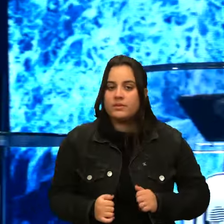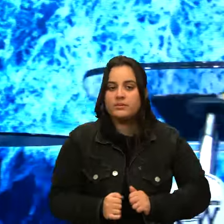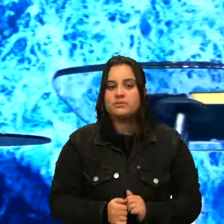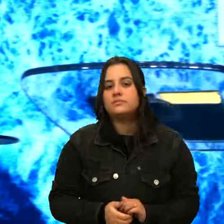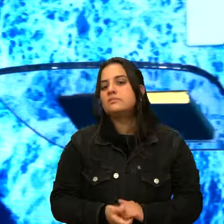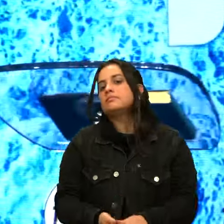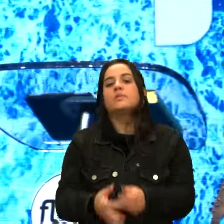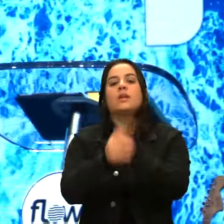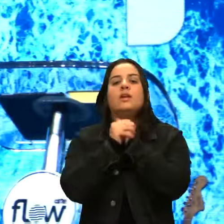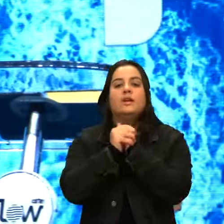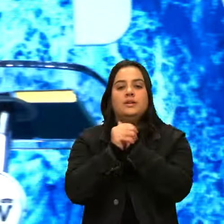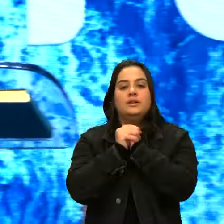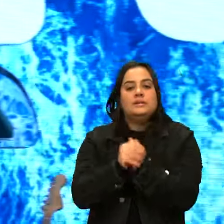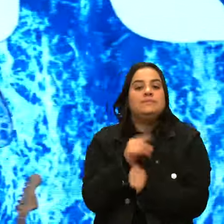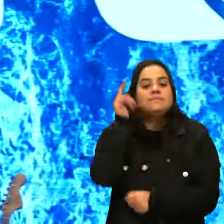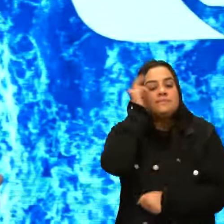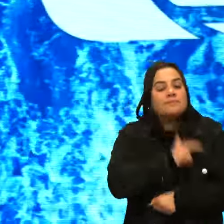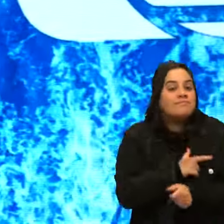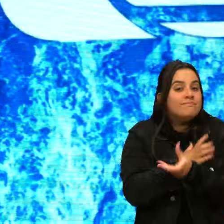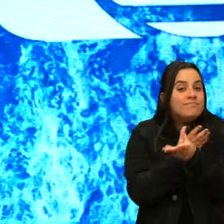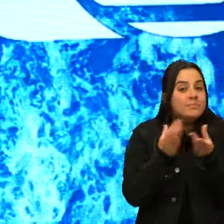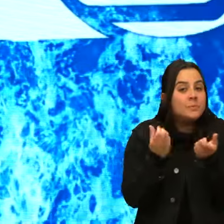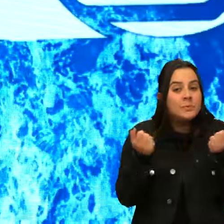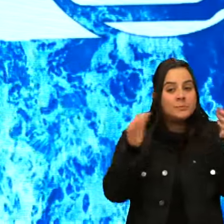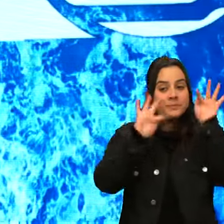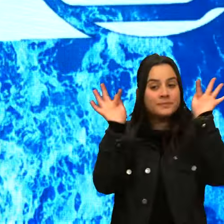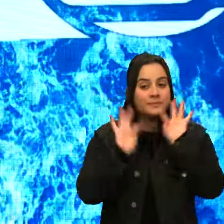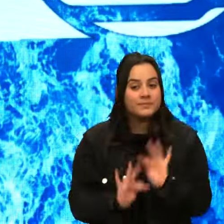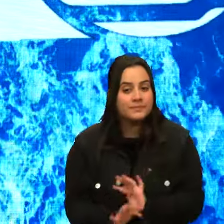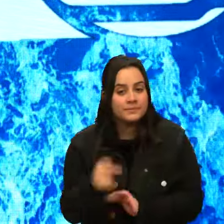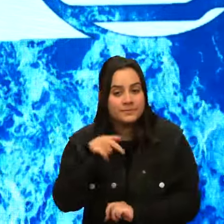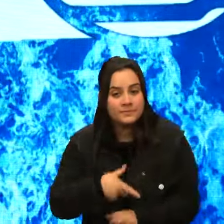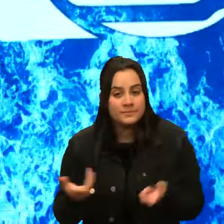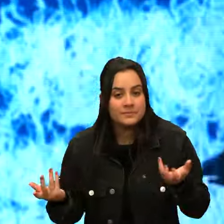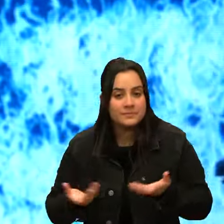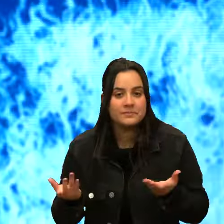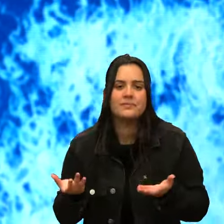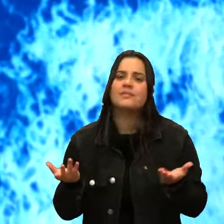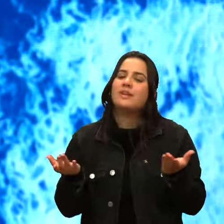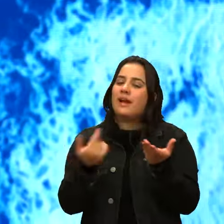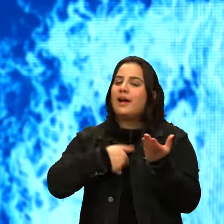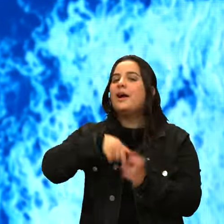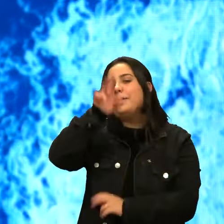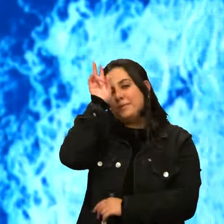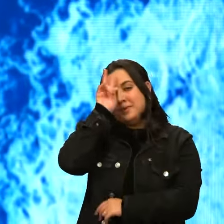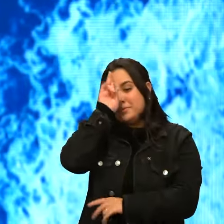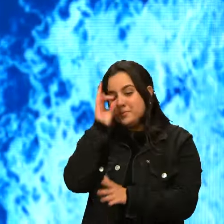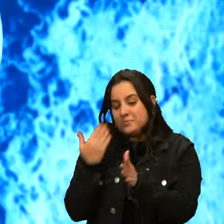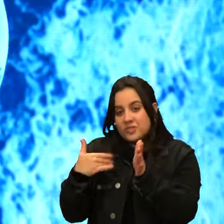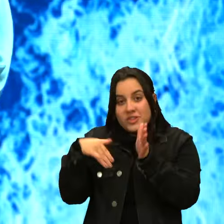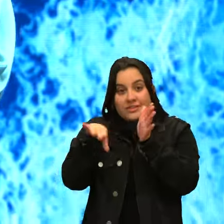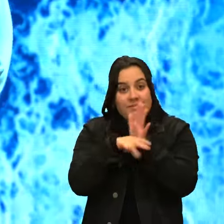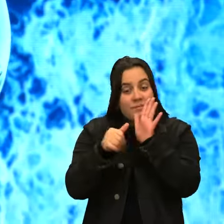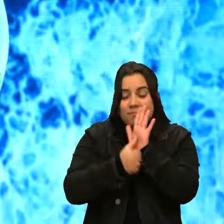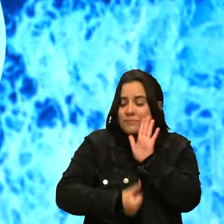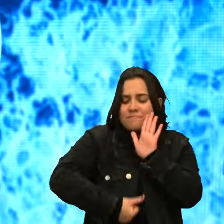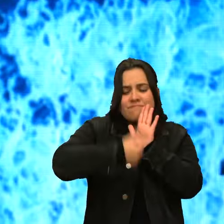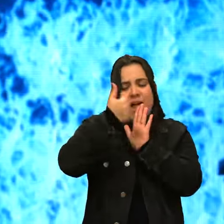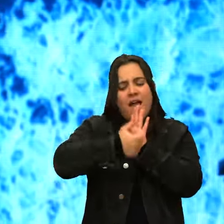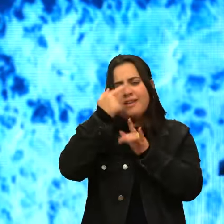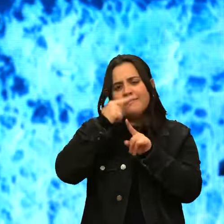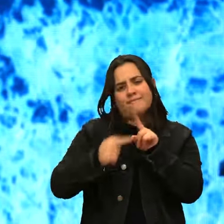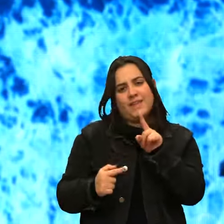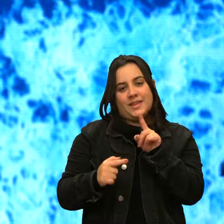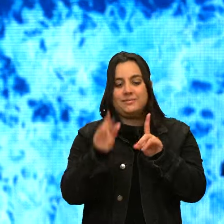Amém. Gente, estou muito feliz de estar aqui hoje. Eu lembro quando eu cheguei aqui pela primeira vez, no culto